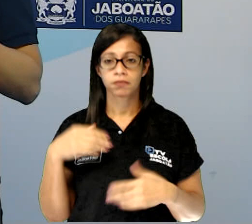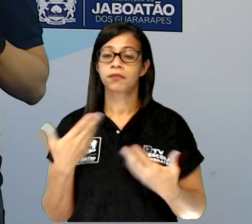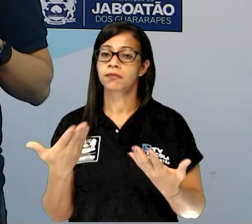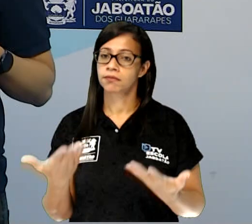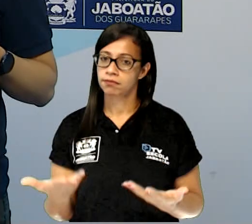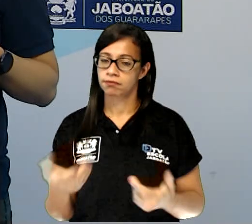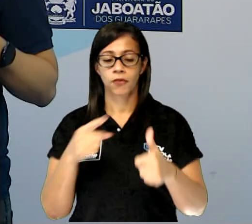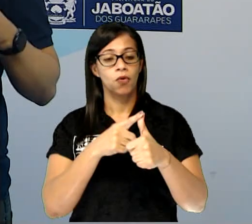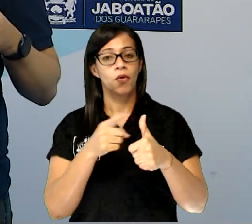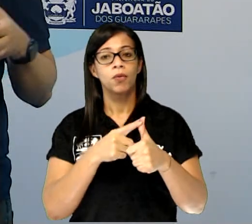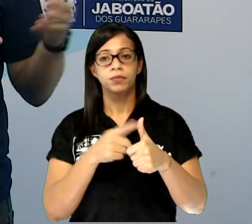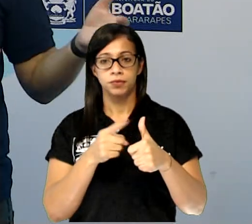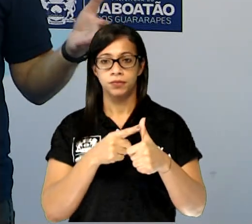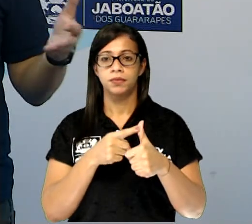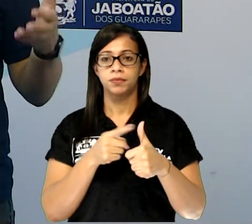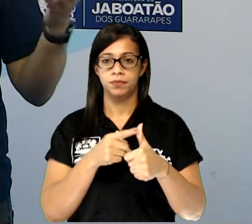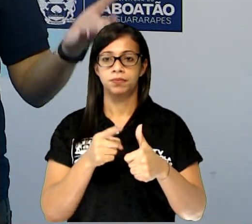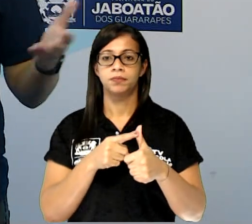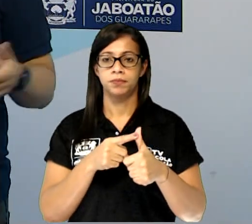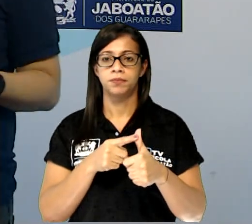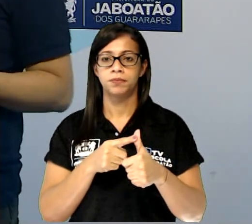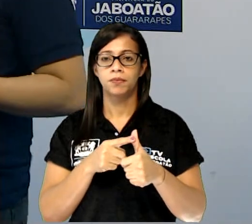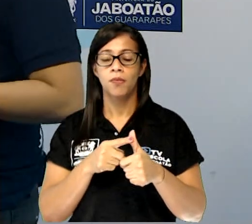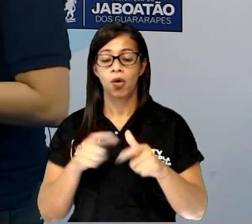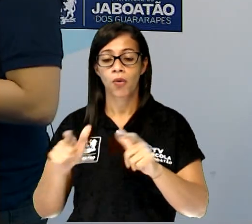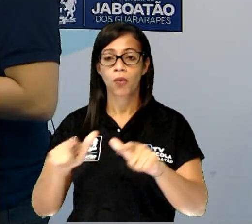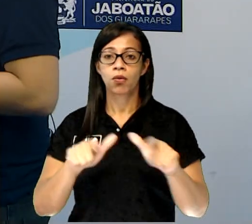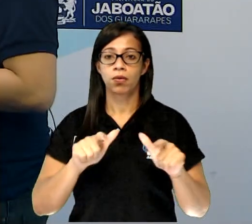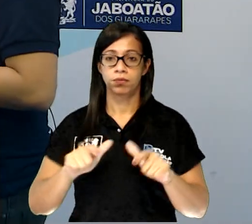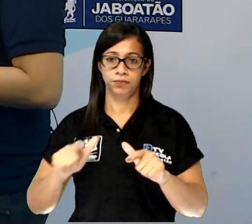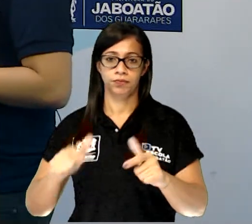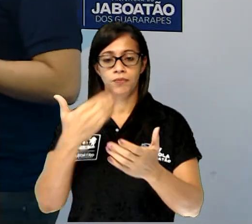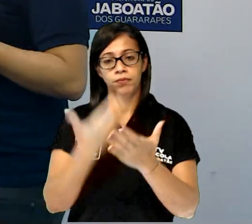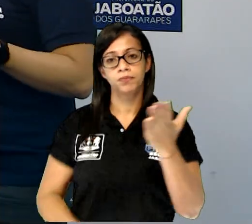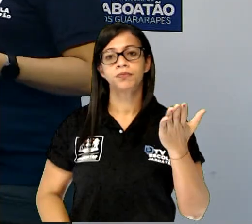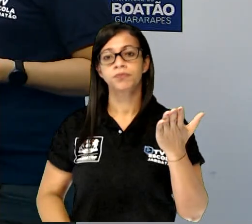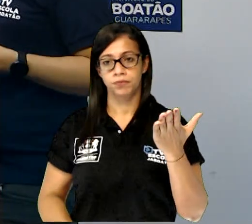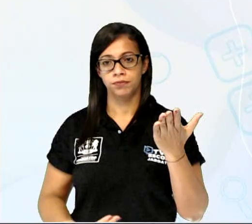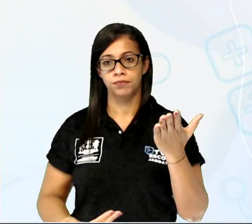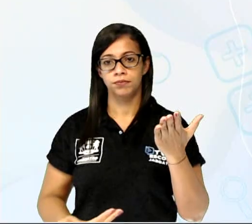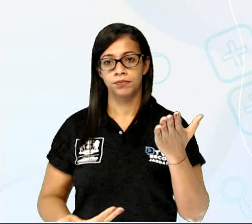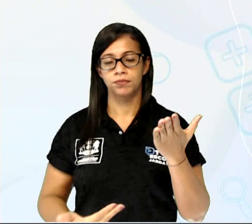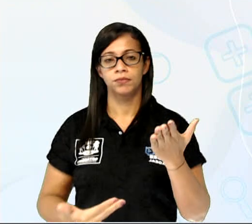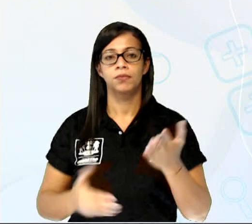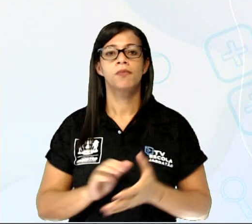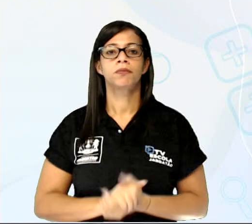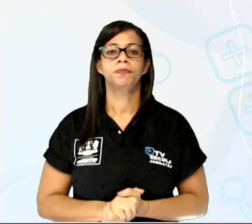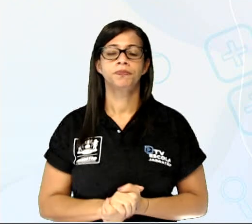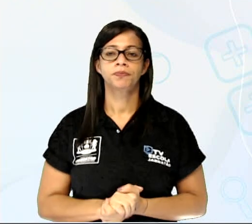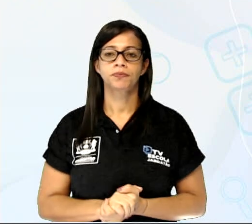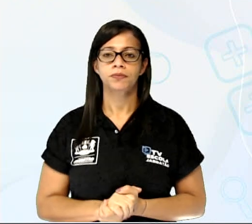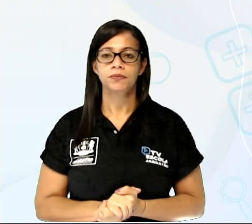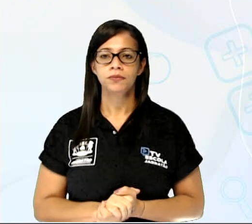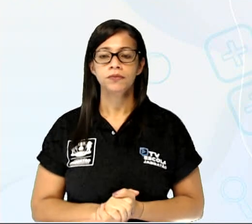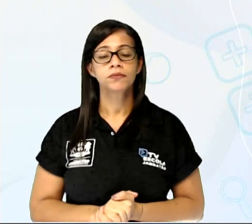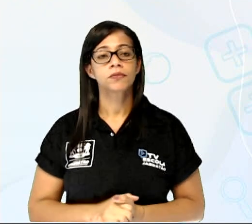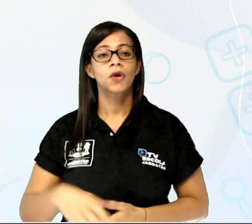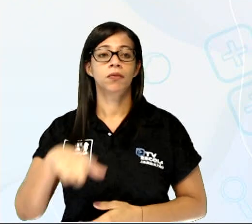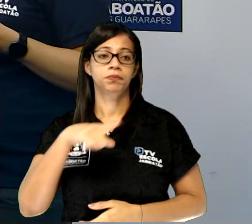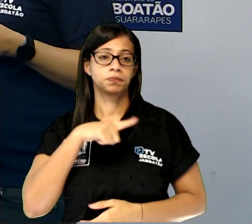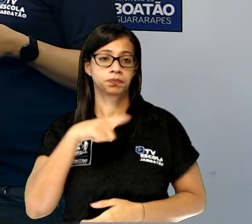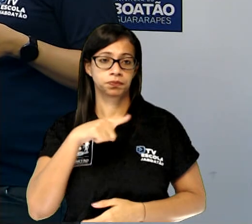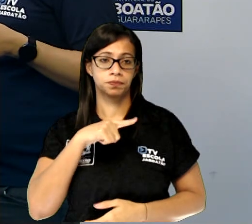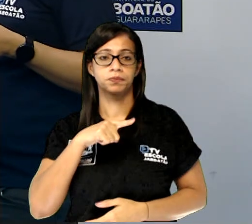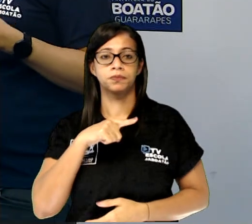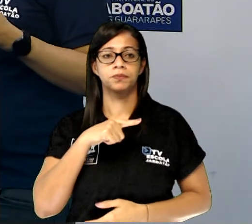Alemanha perdeu e precisou devolver para a França. Houve também a limitação das forças armadas alemãs, ou